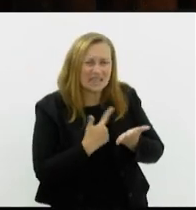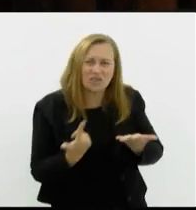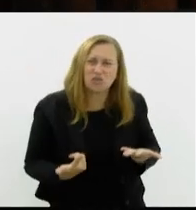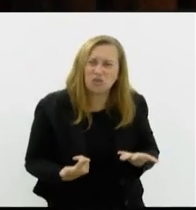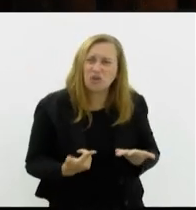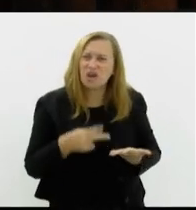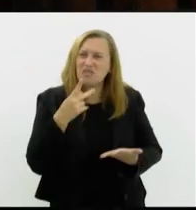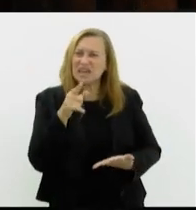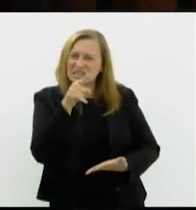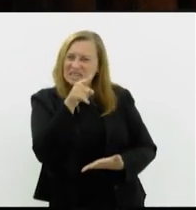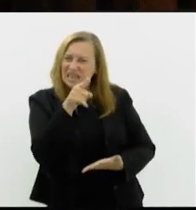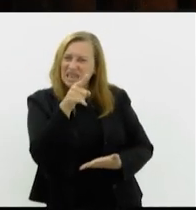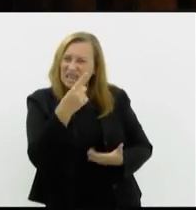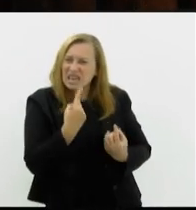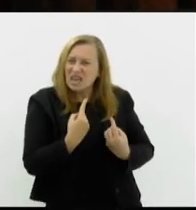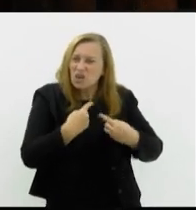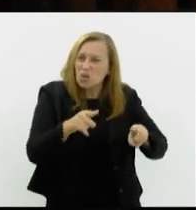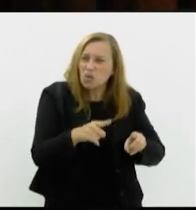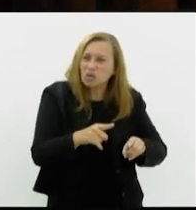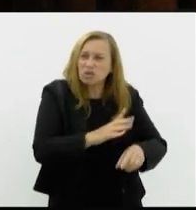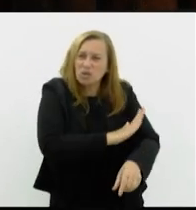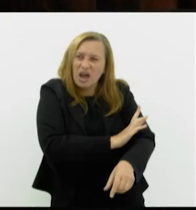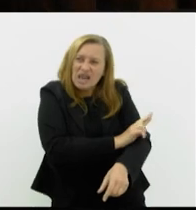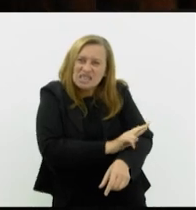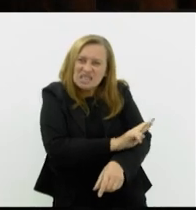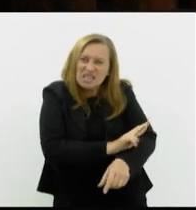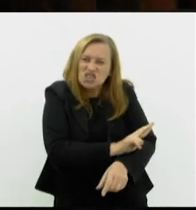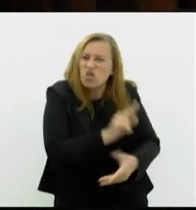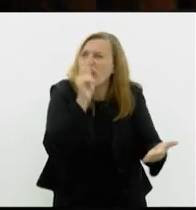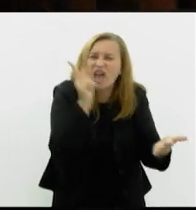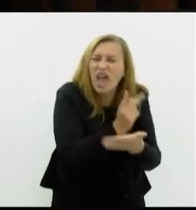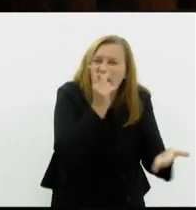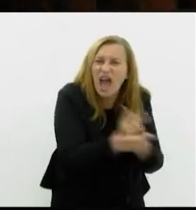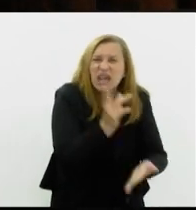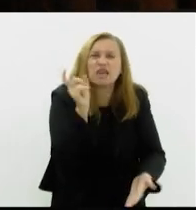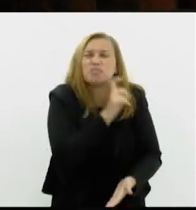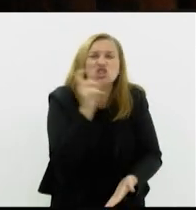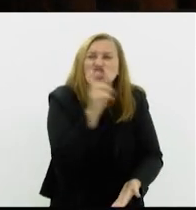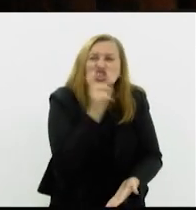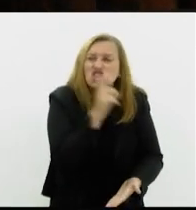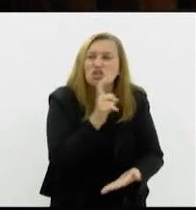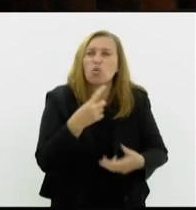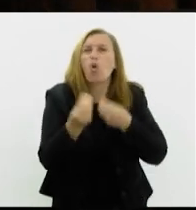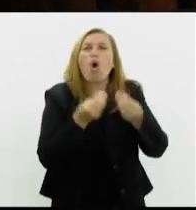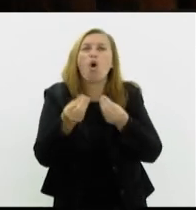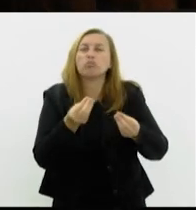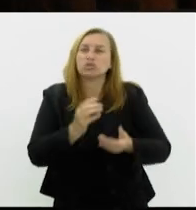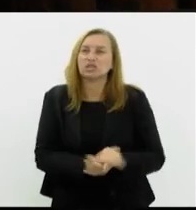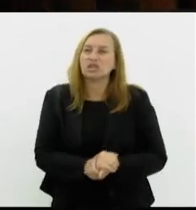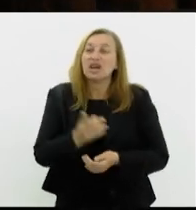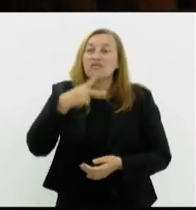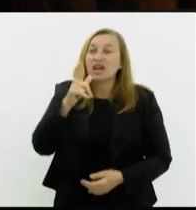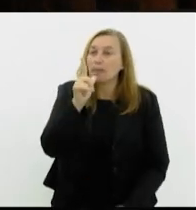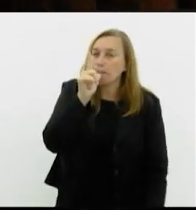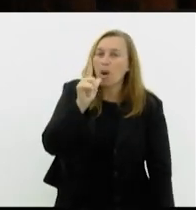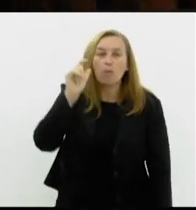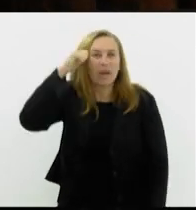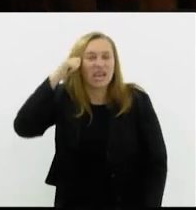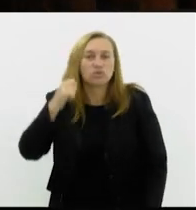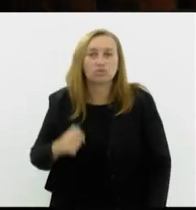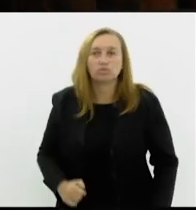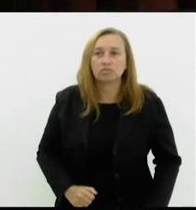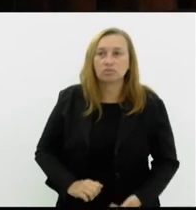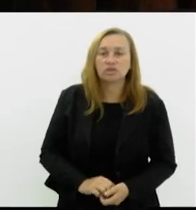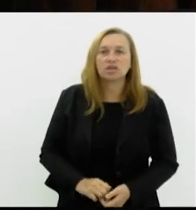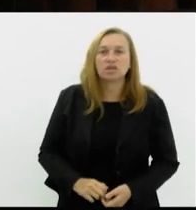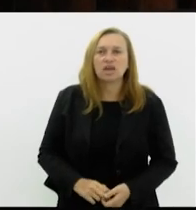dizer que isso aqui serve para combater o racismo, uma ova. Combate o racismo como? Falando de pau preto?